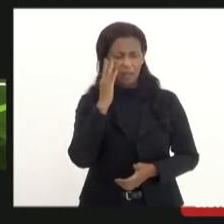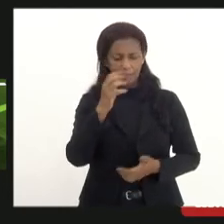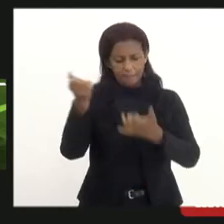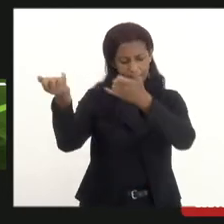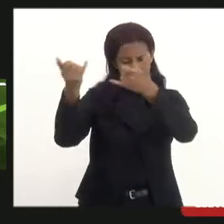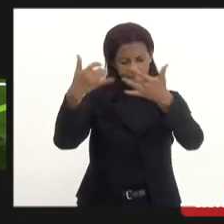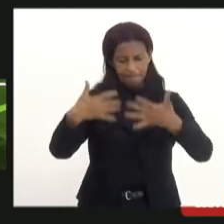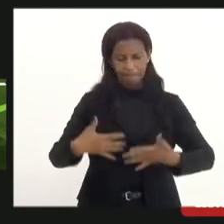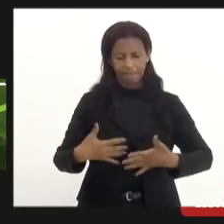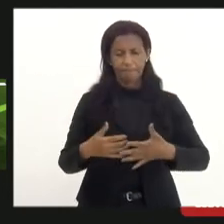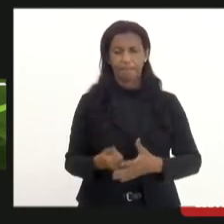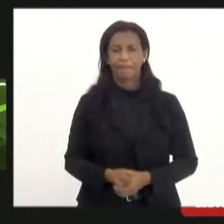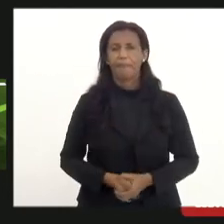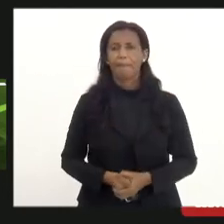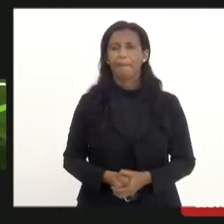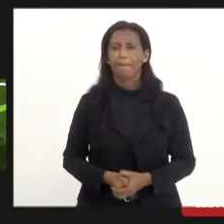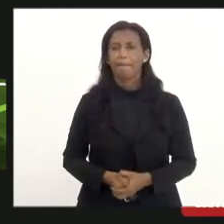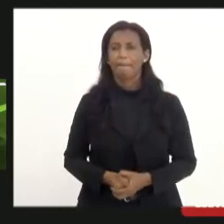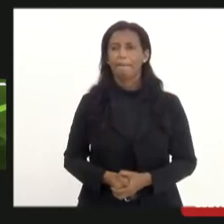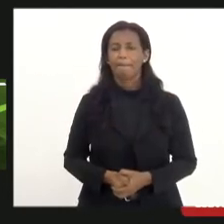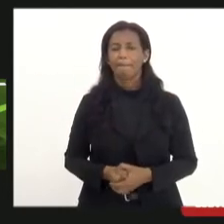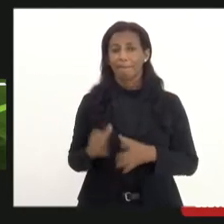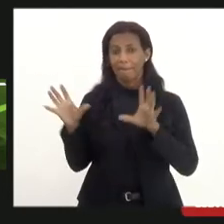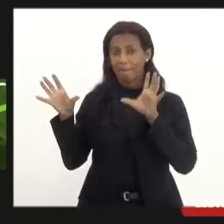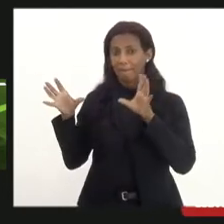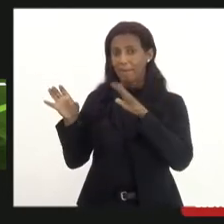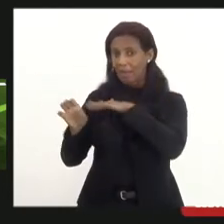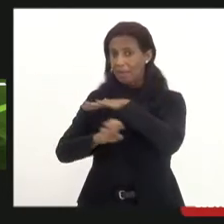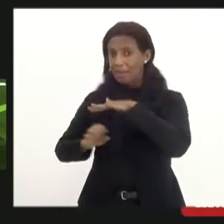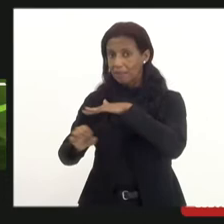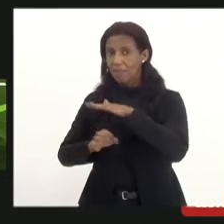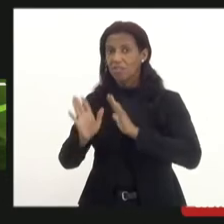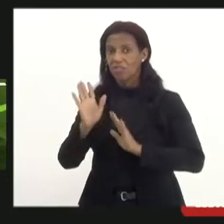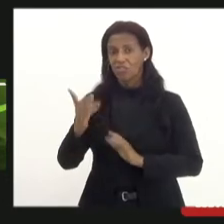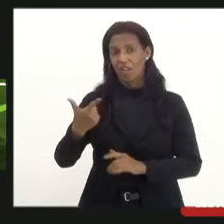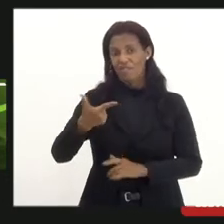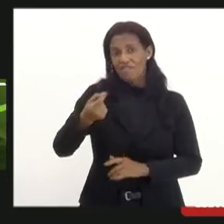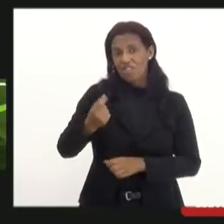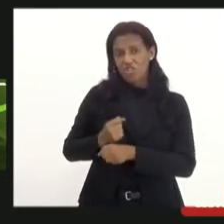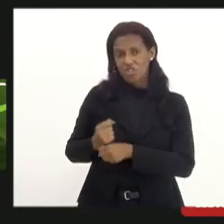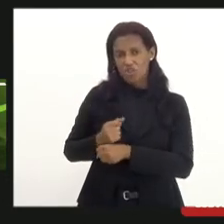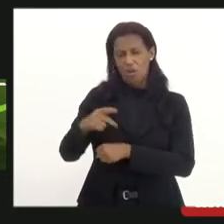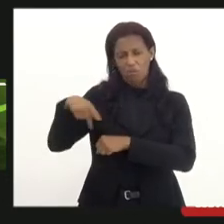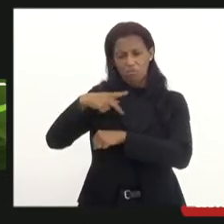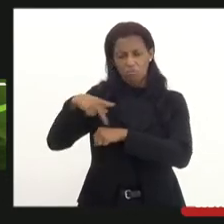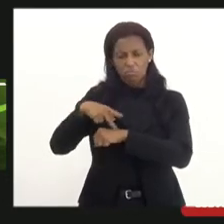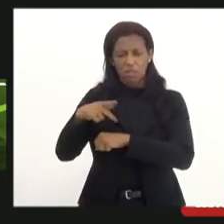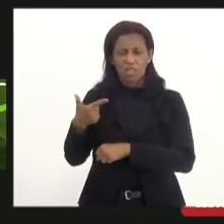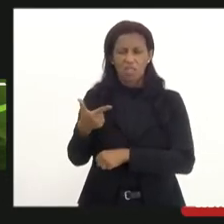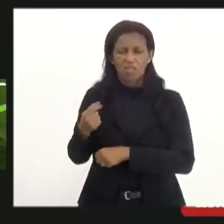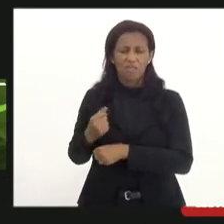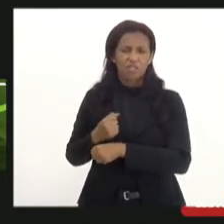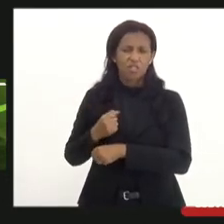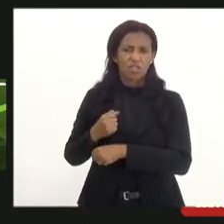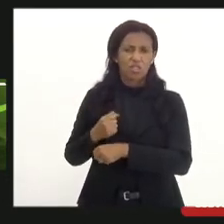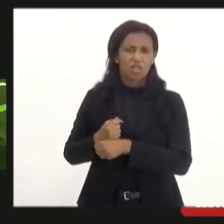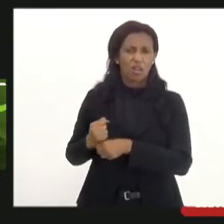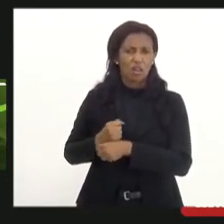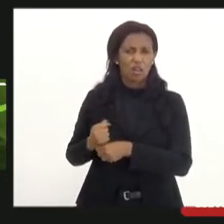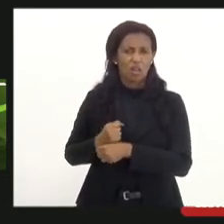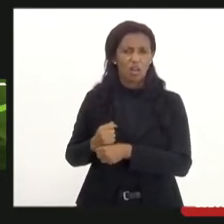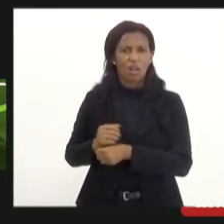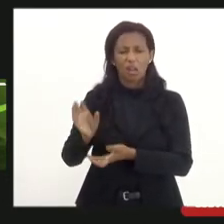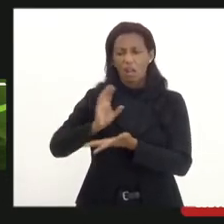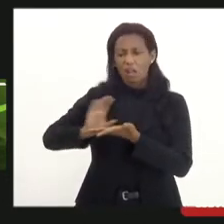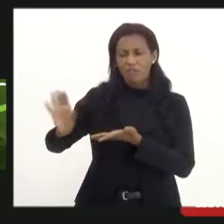que a Equinor, ela já atua 20 anos no país, nesses 20 anos investiu